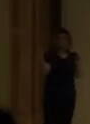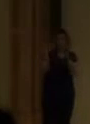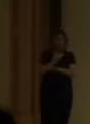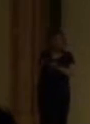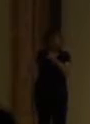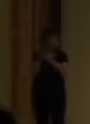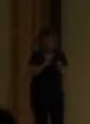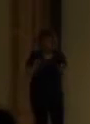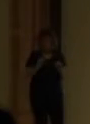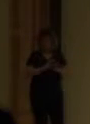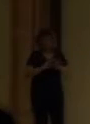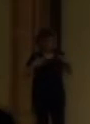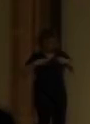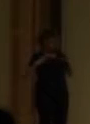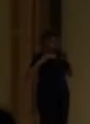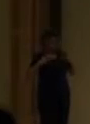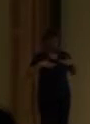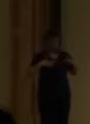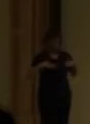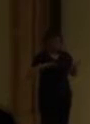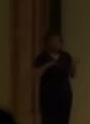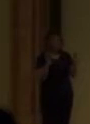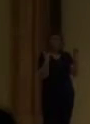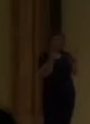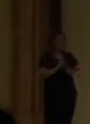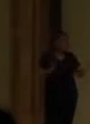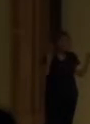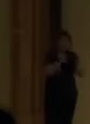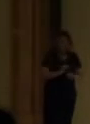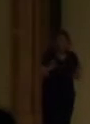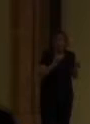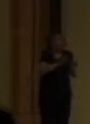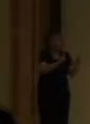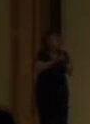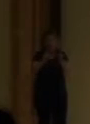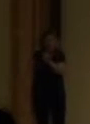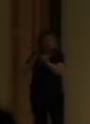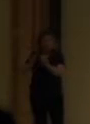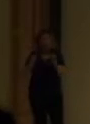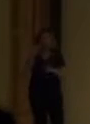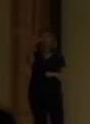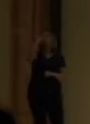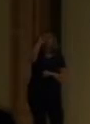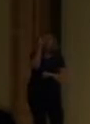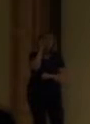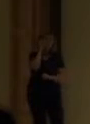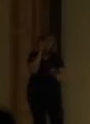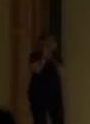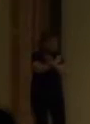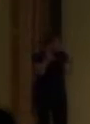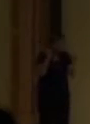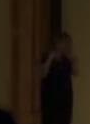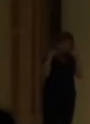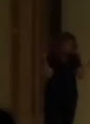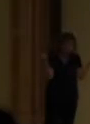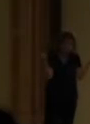há vestimenta, não há uma atividade agrícola, não bebem vinho, não há palavras nos seus